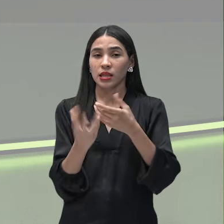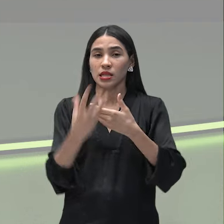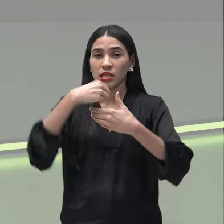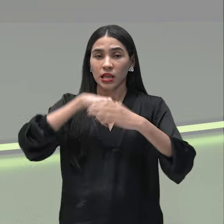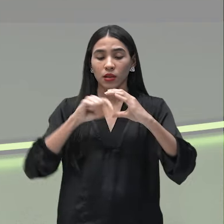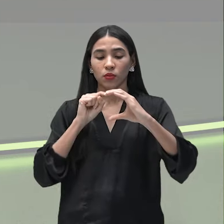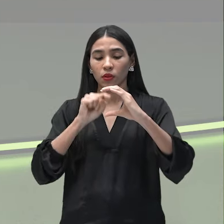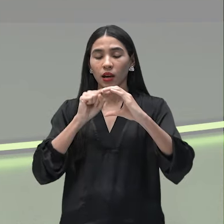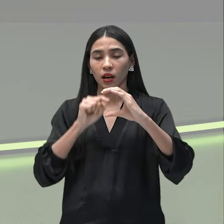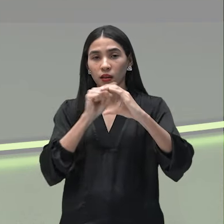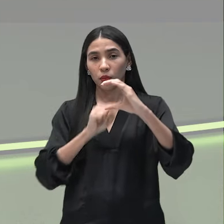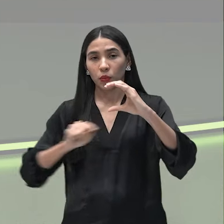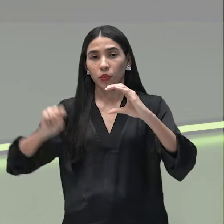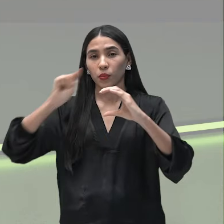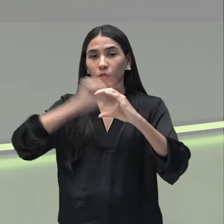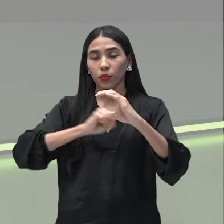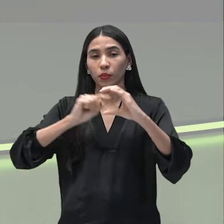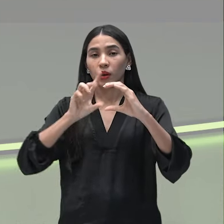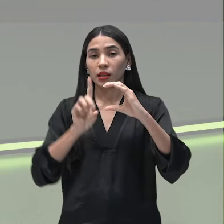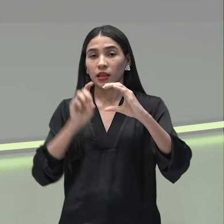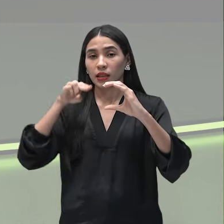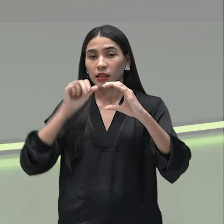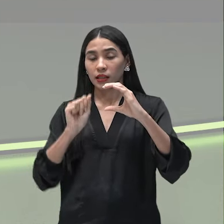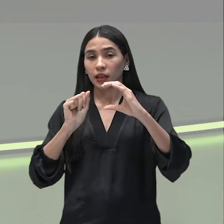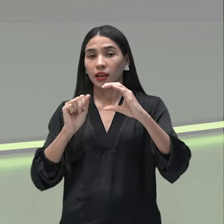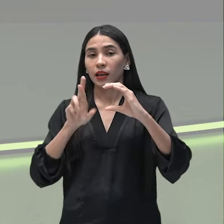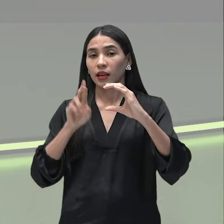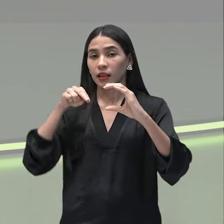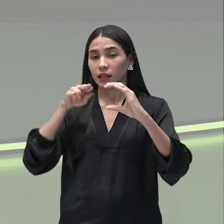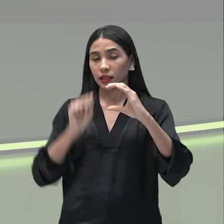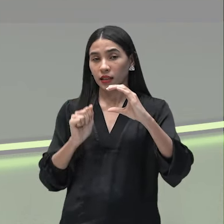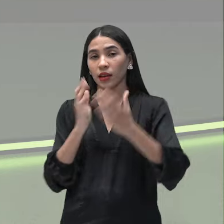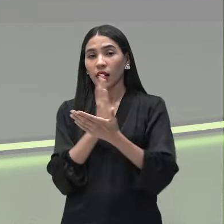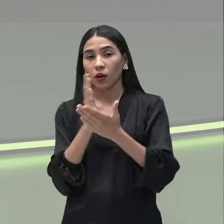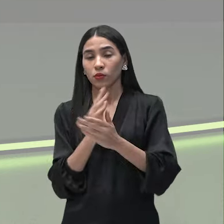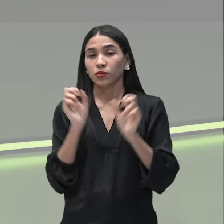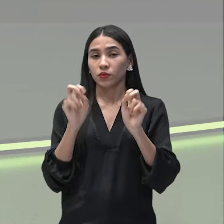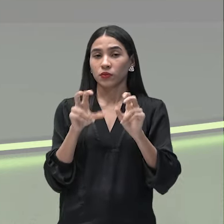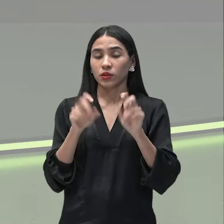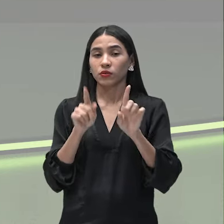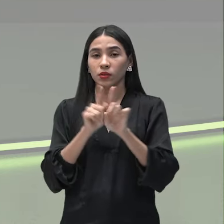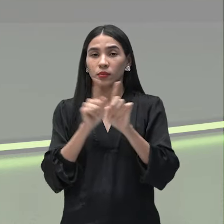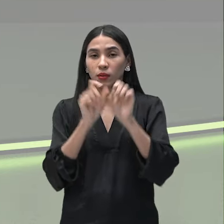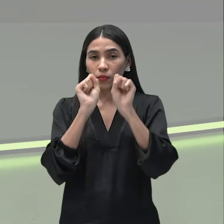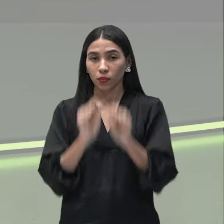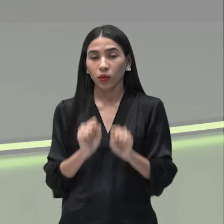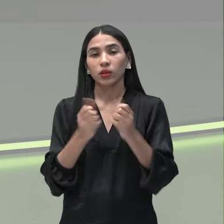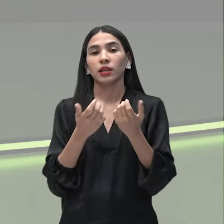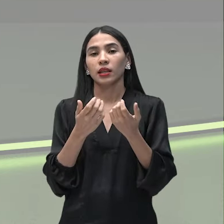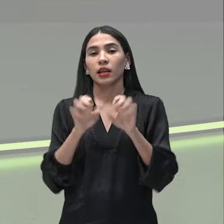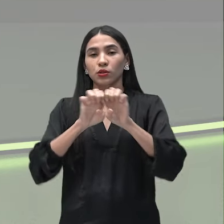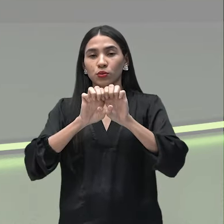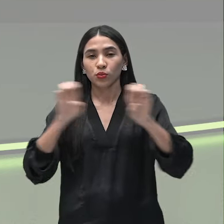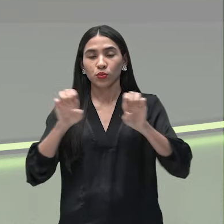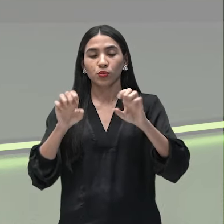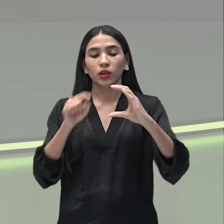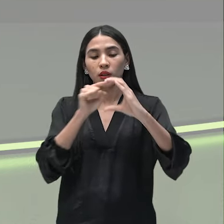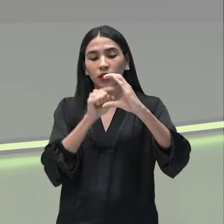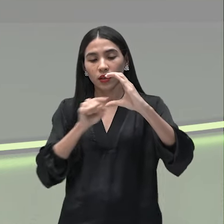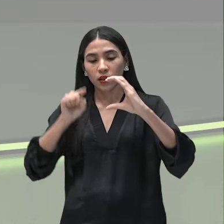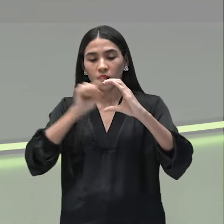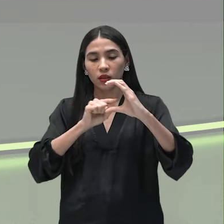vai envolver esse material genético. Alguns vírus podem apresentar também essa estrutura mais externa, que é denominada